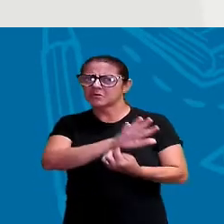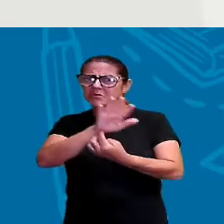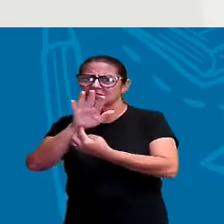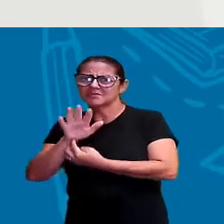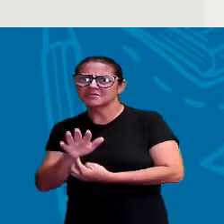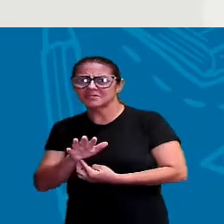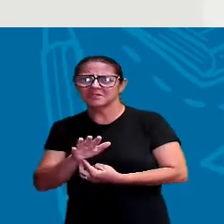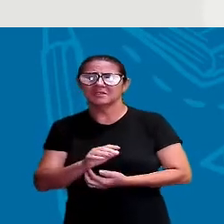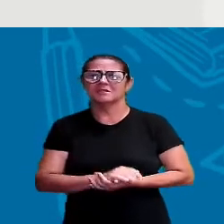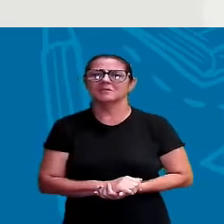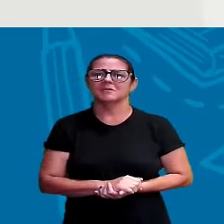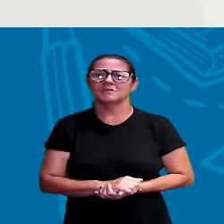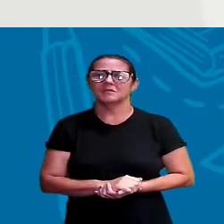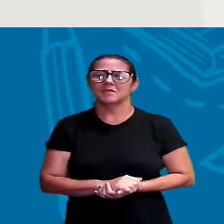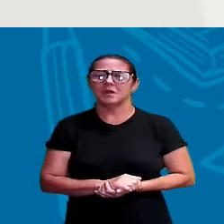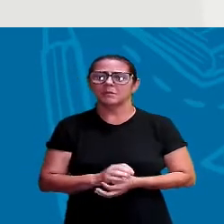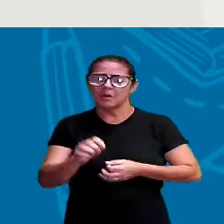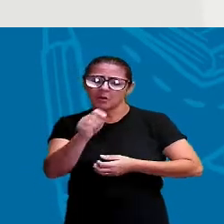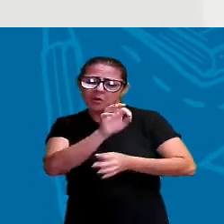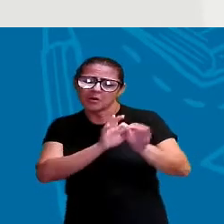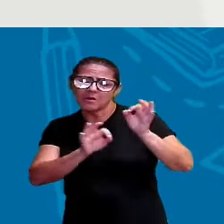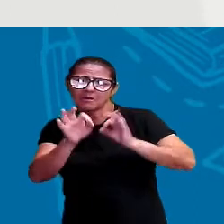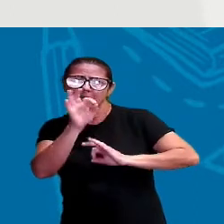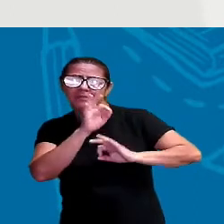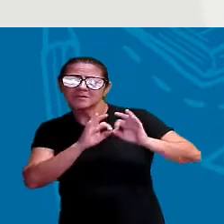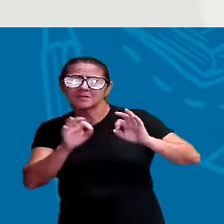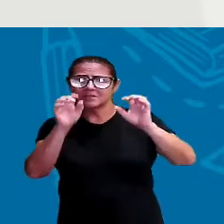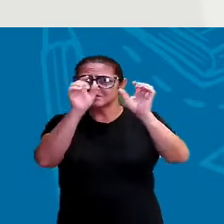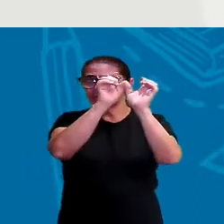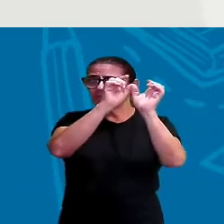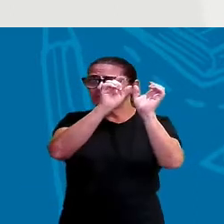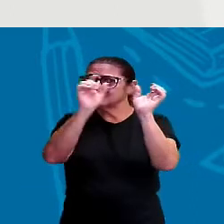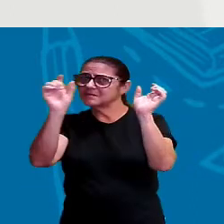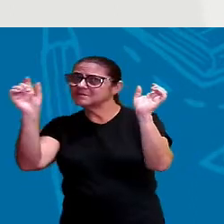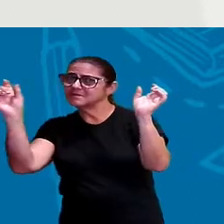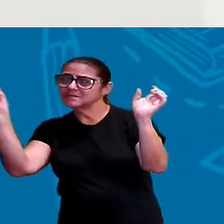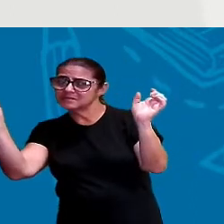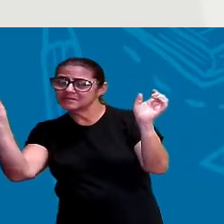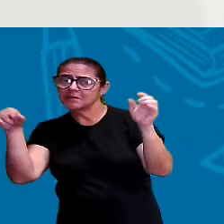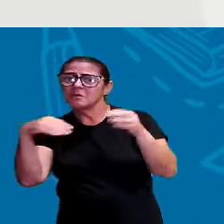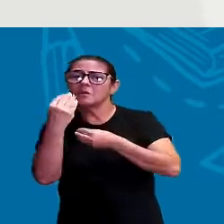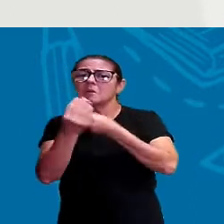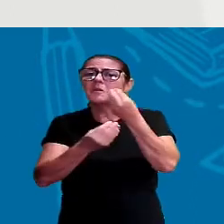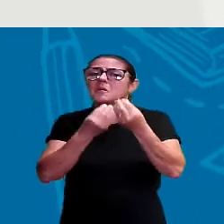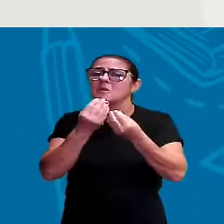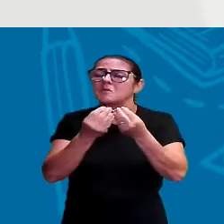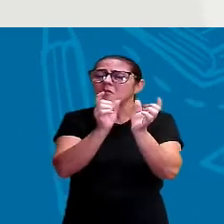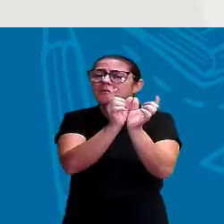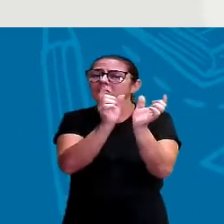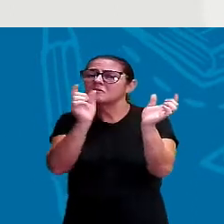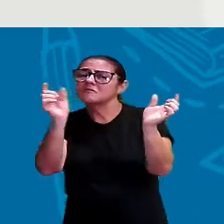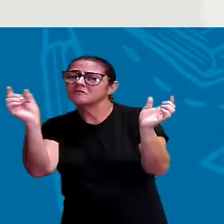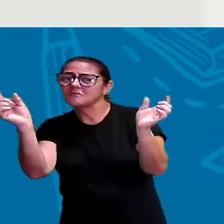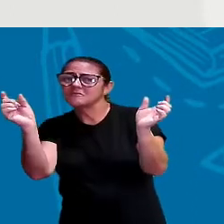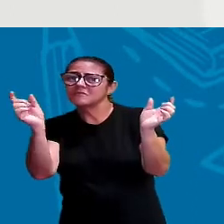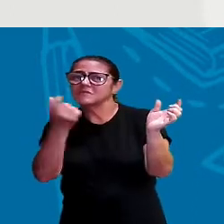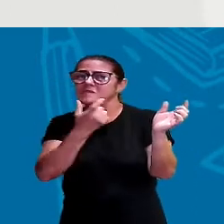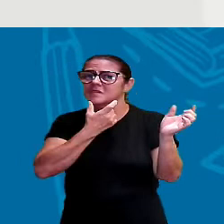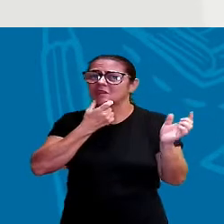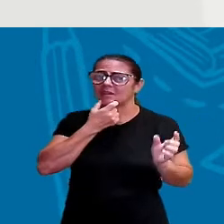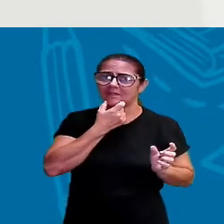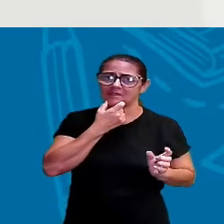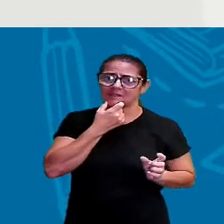as estruturas para a elaboração das tirinhas. Então, a gente vai ver como é essa elaboração das tirinhas em língua